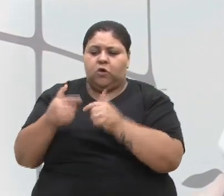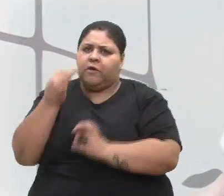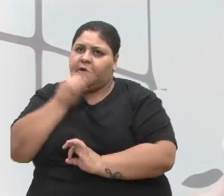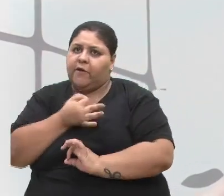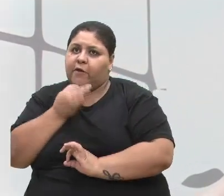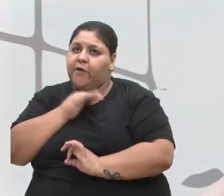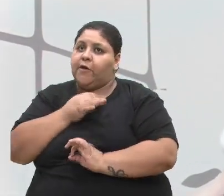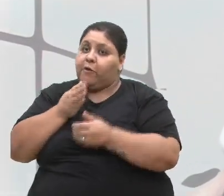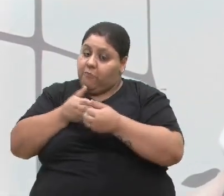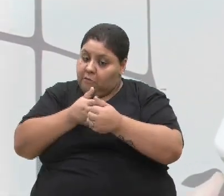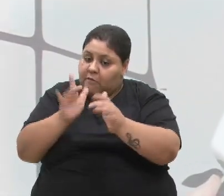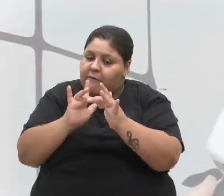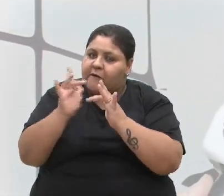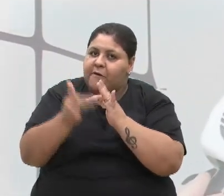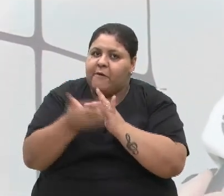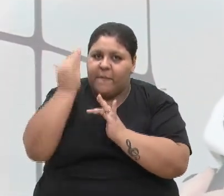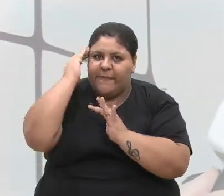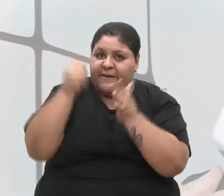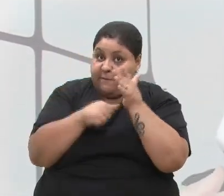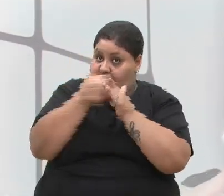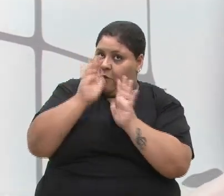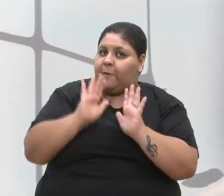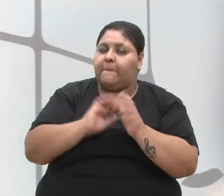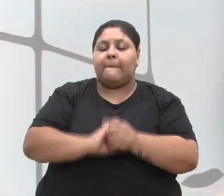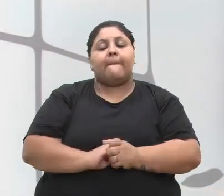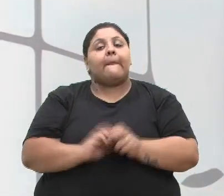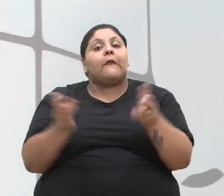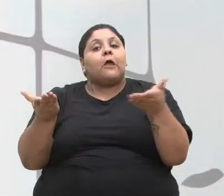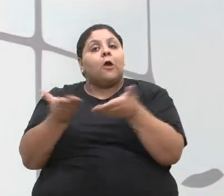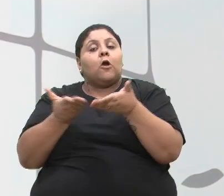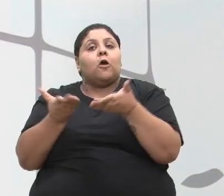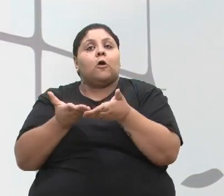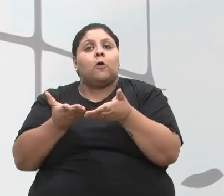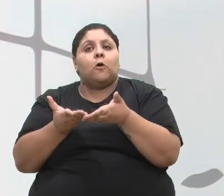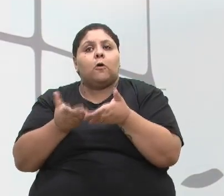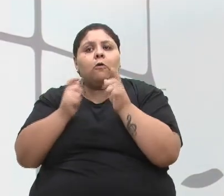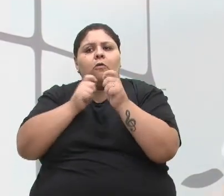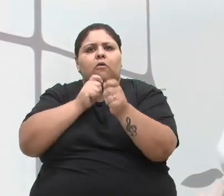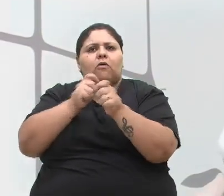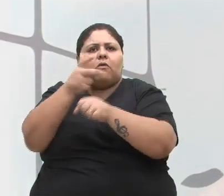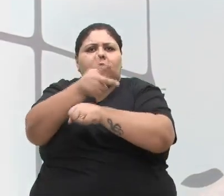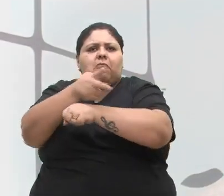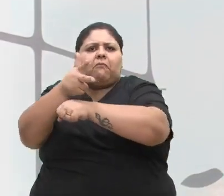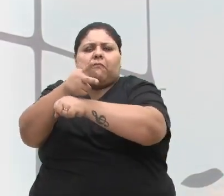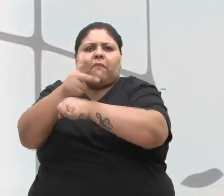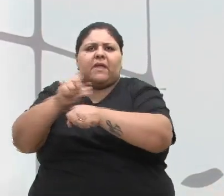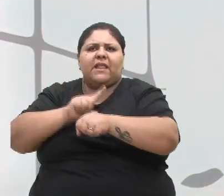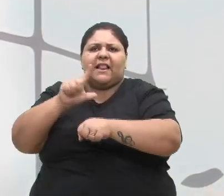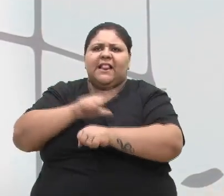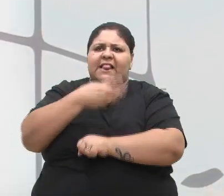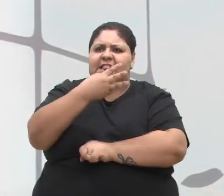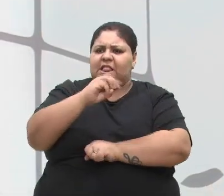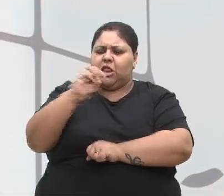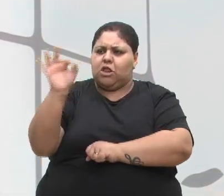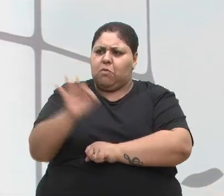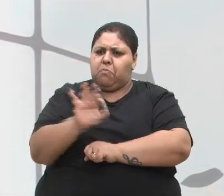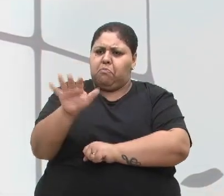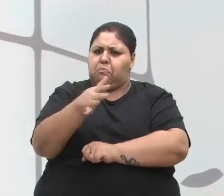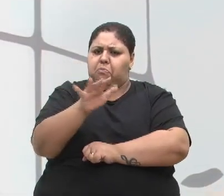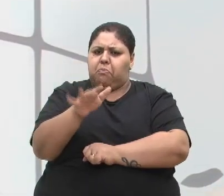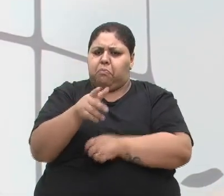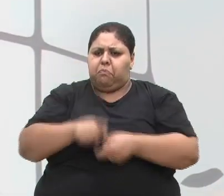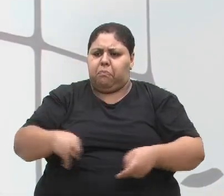sigam nas redes sociais para entender um pouquinho melhor sobre isso. Hoje, inclusive, saiu na imprensa, né, que a gente já tem 30% mais ou menos da